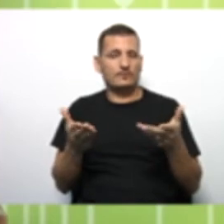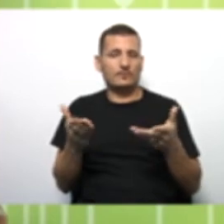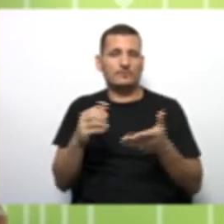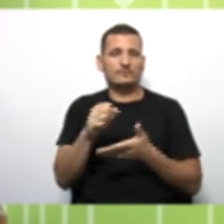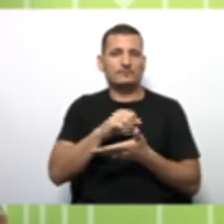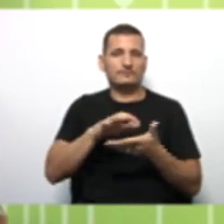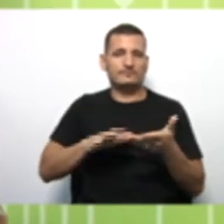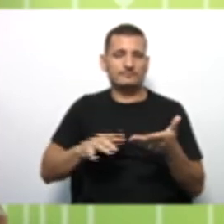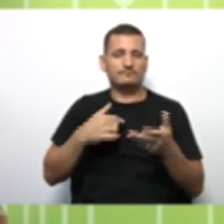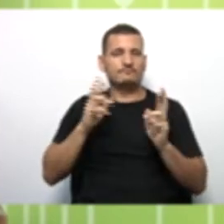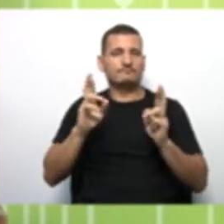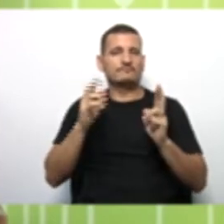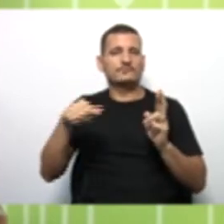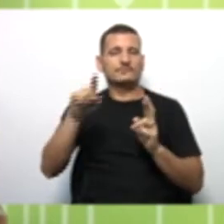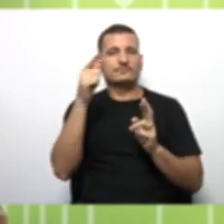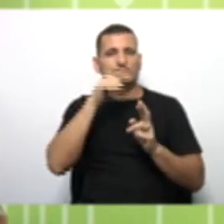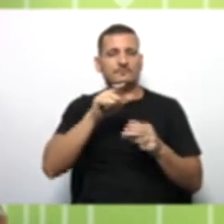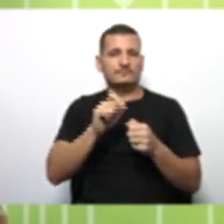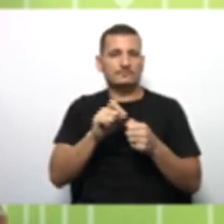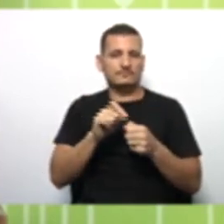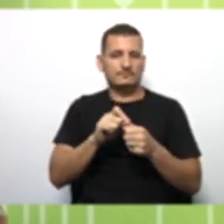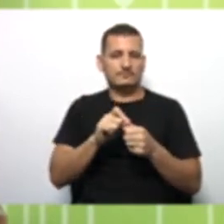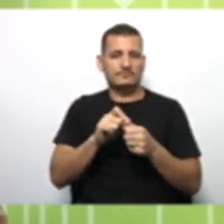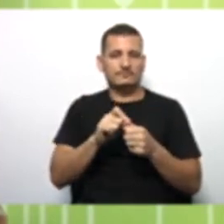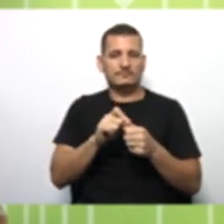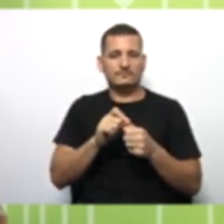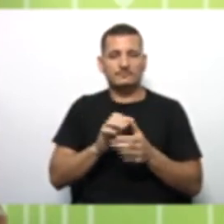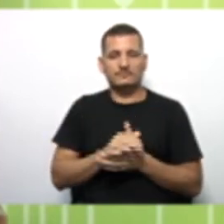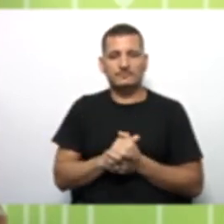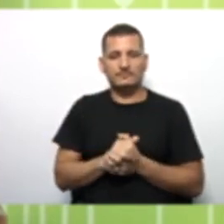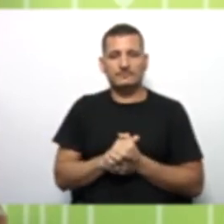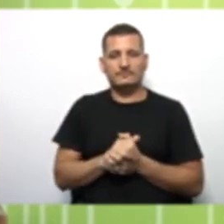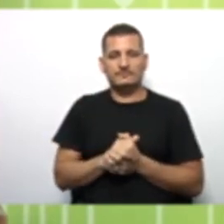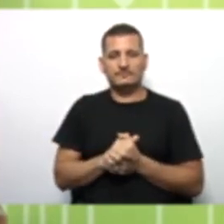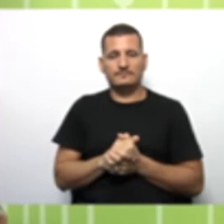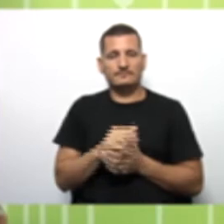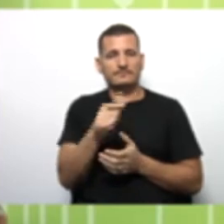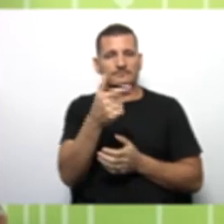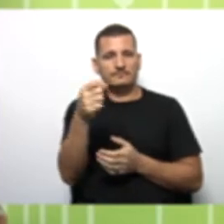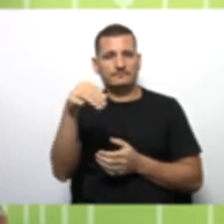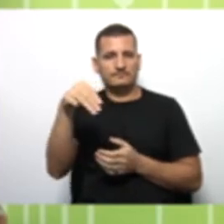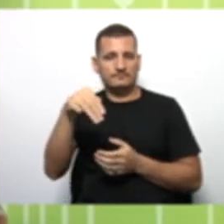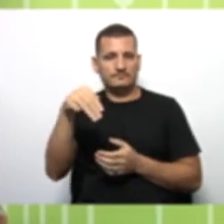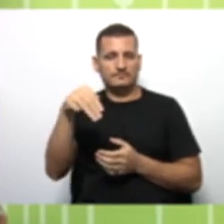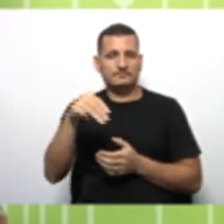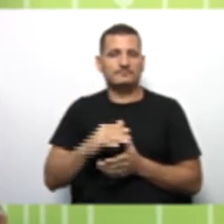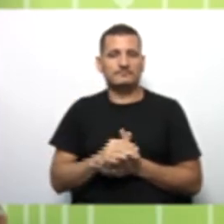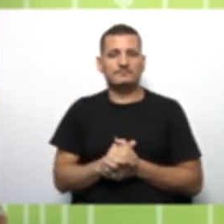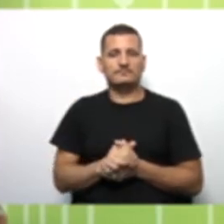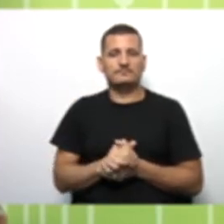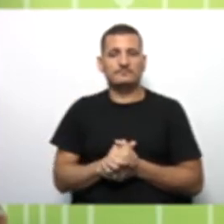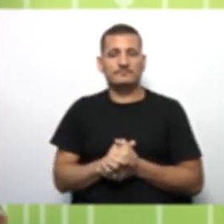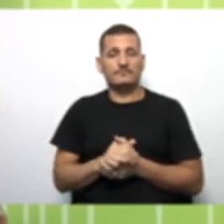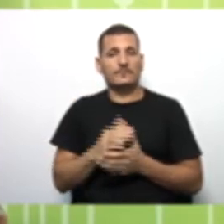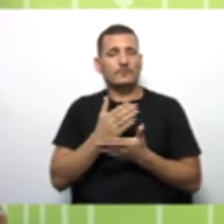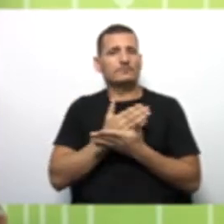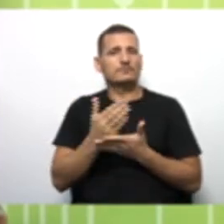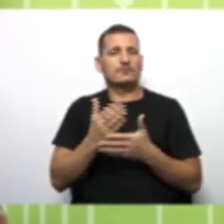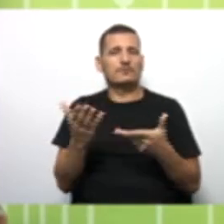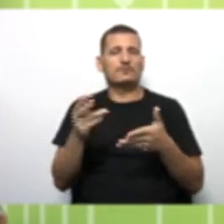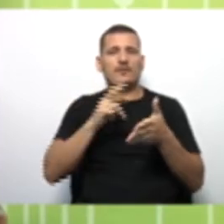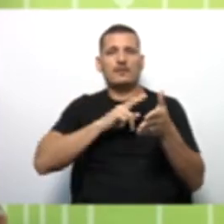que gerenciar esse plano. Tá? Então isso aí você vai ter que fazer ao longo de toda a execução do seu projeto. Não tem para onde correr. Se você não